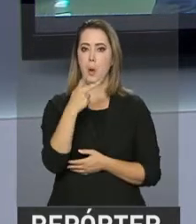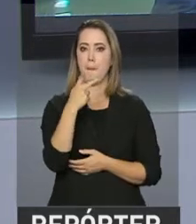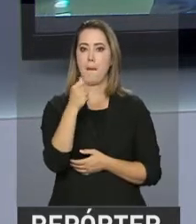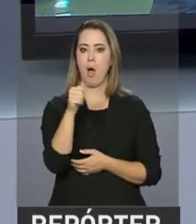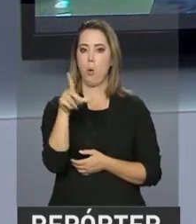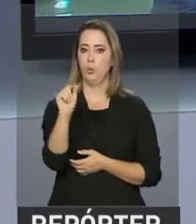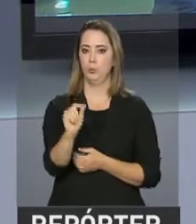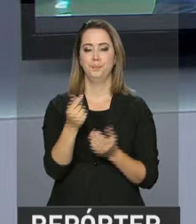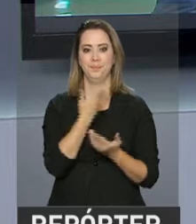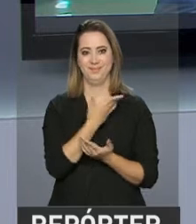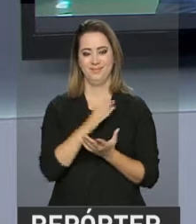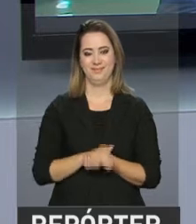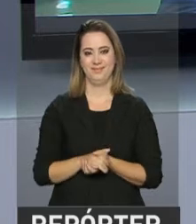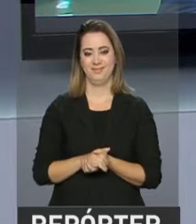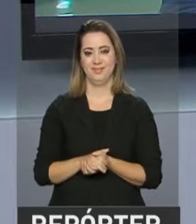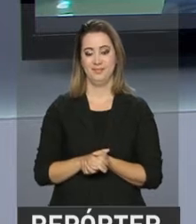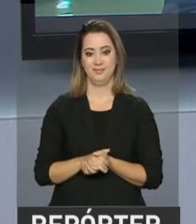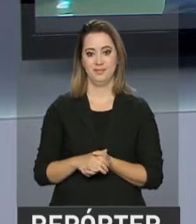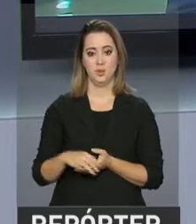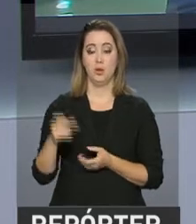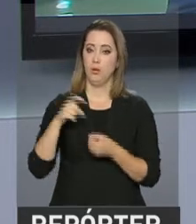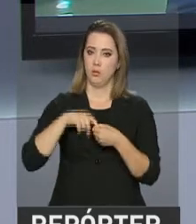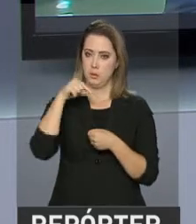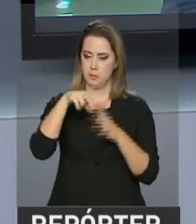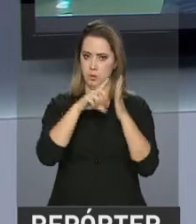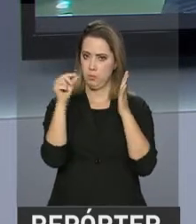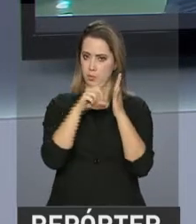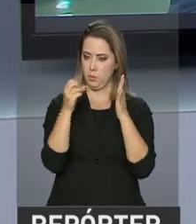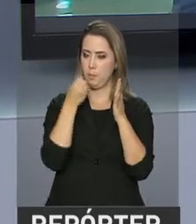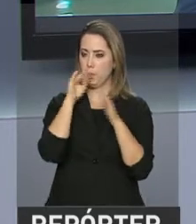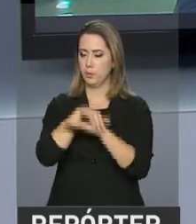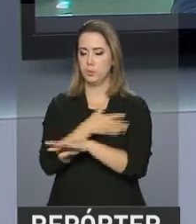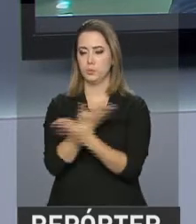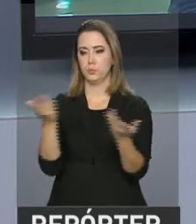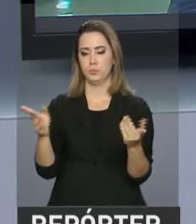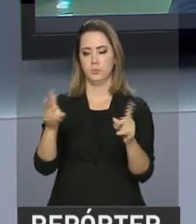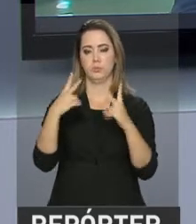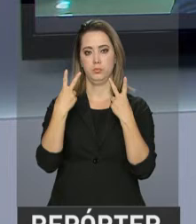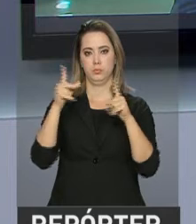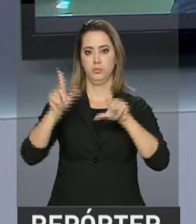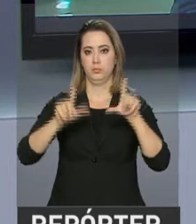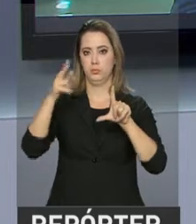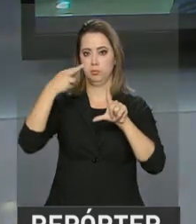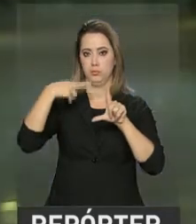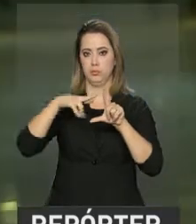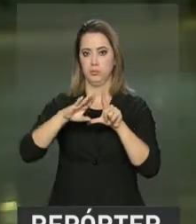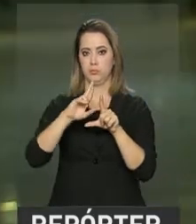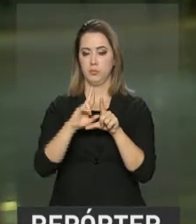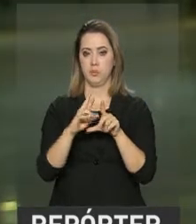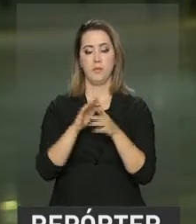Sálvia. Olá, Paulo, boa noite a você. Voltamos aqui do Palácio do Planalto. Boa noite, Roberto. Boa noite a todos que nos assistem na TV